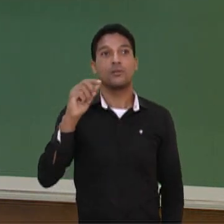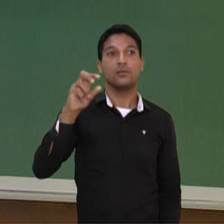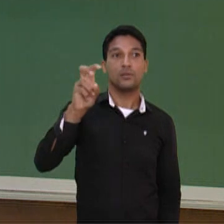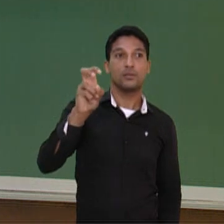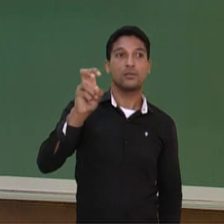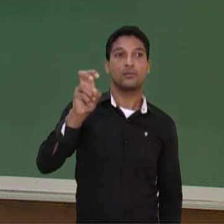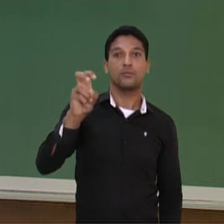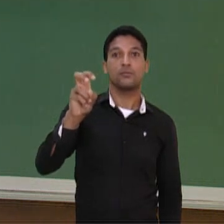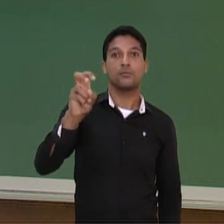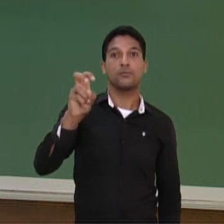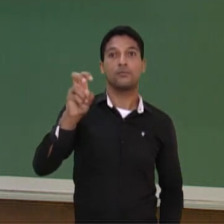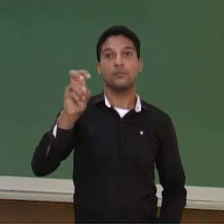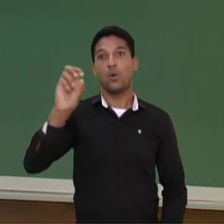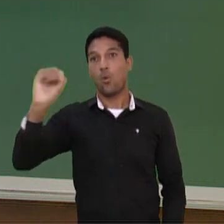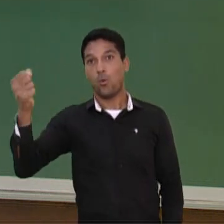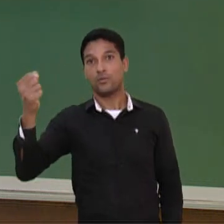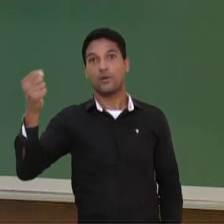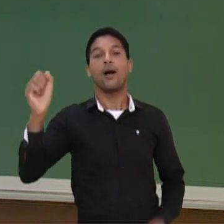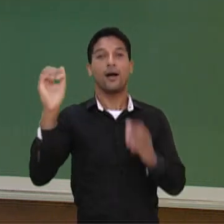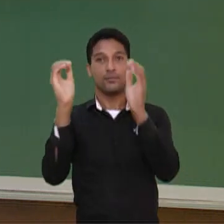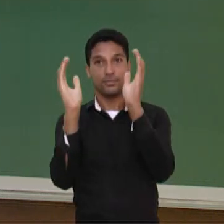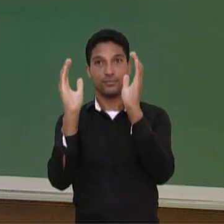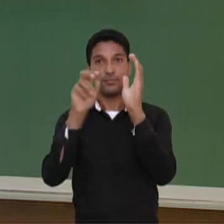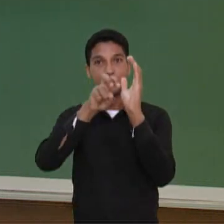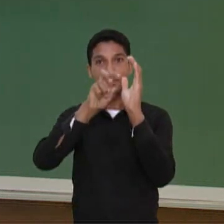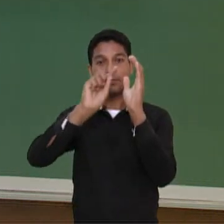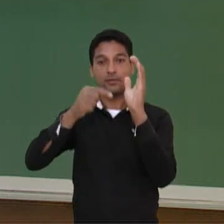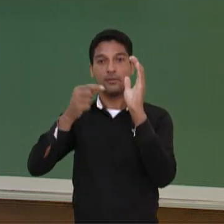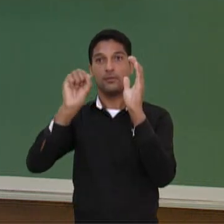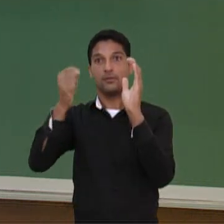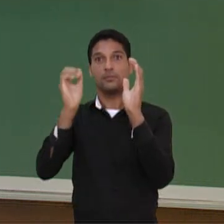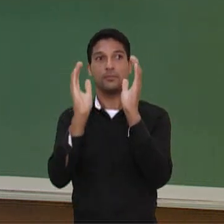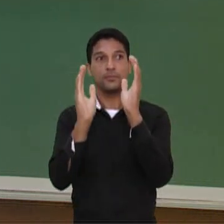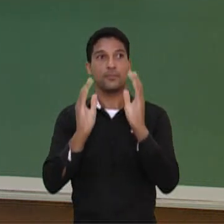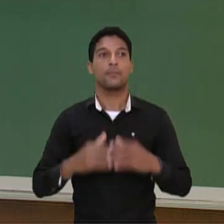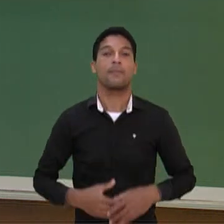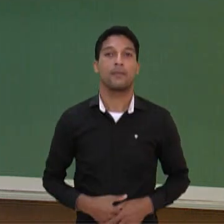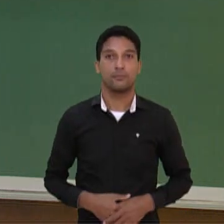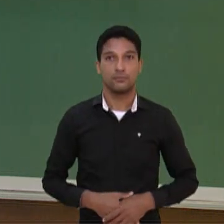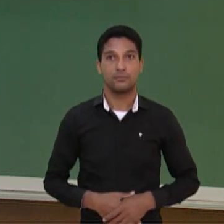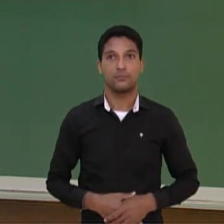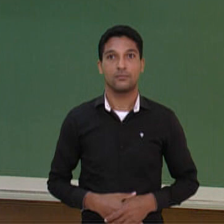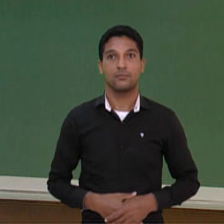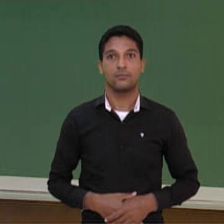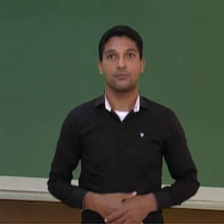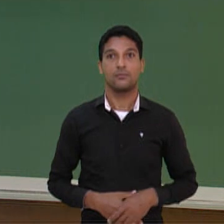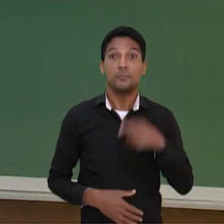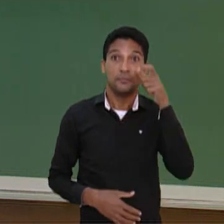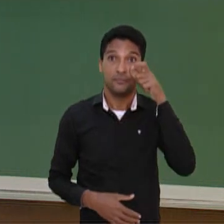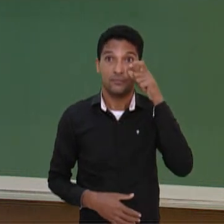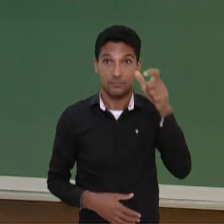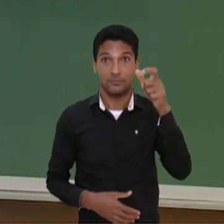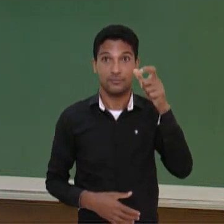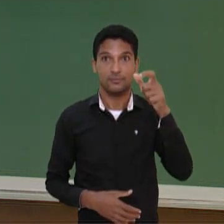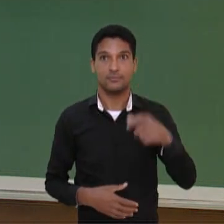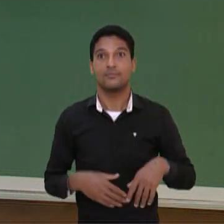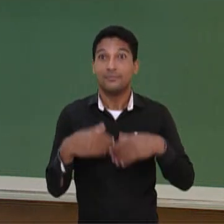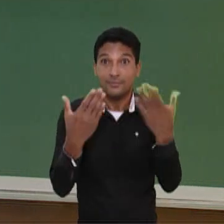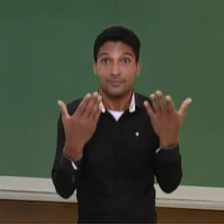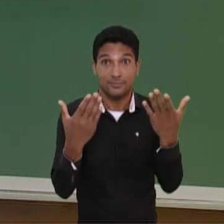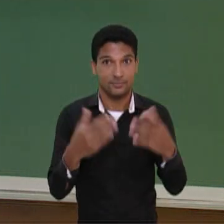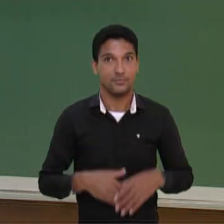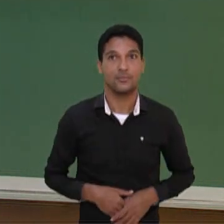e 8. Né? Parece isso aqui, né? Olha que interessante. Vejamos o